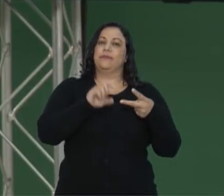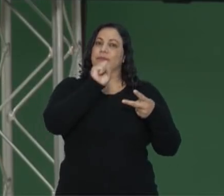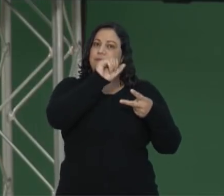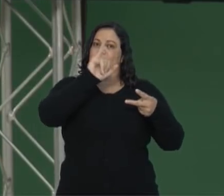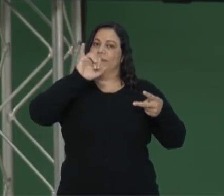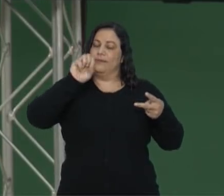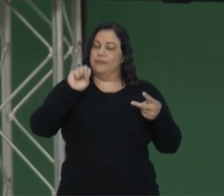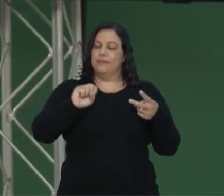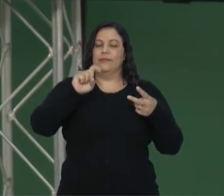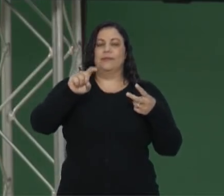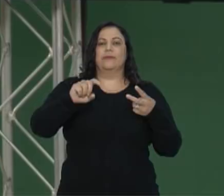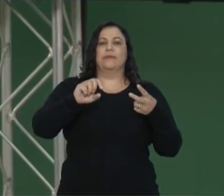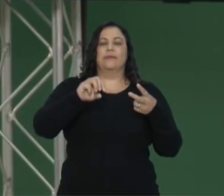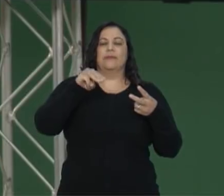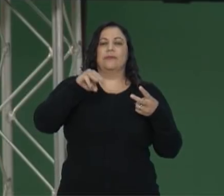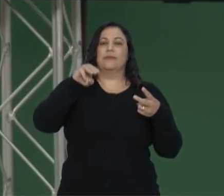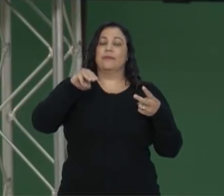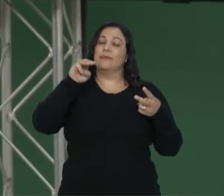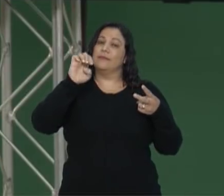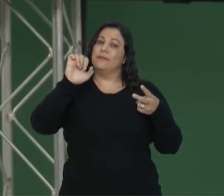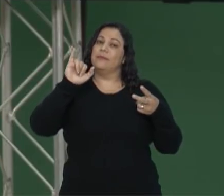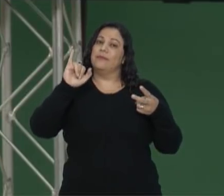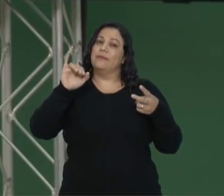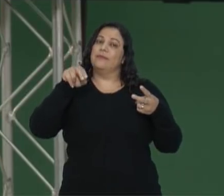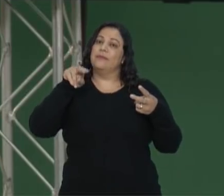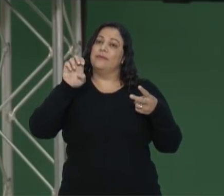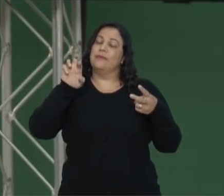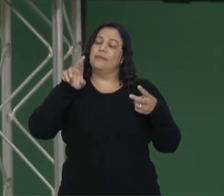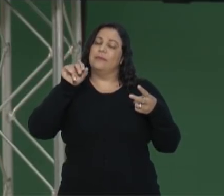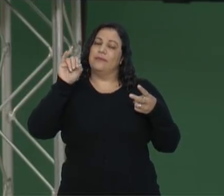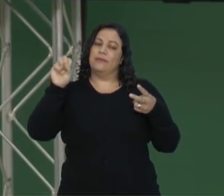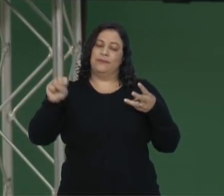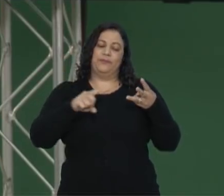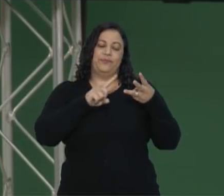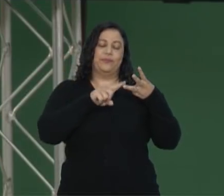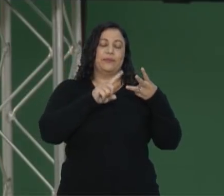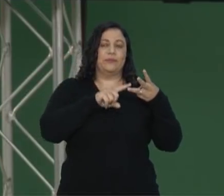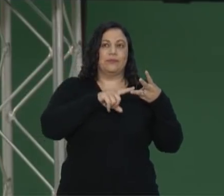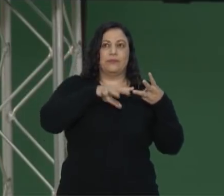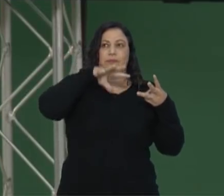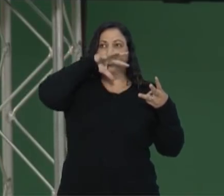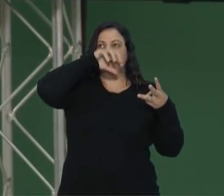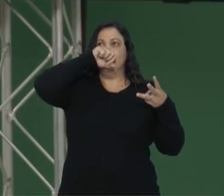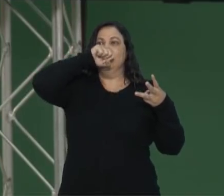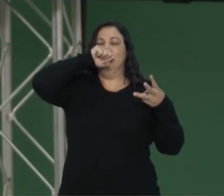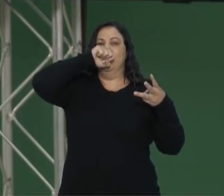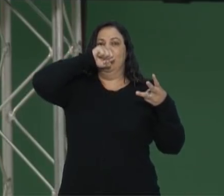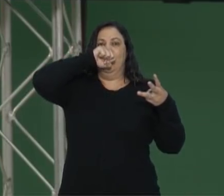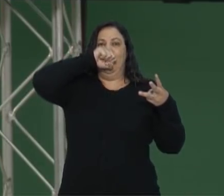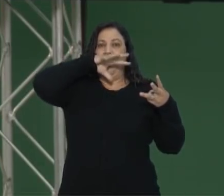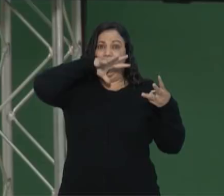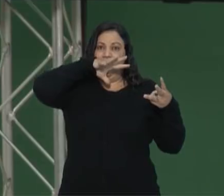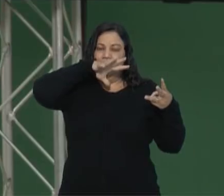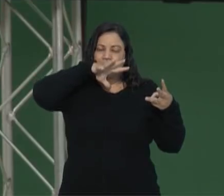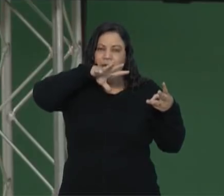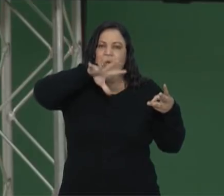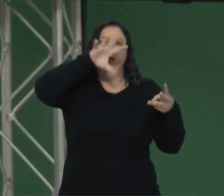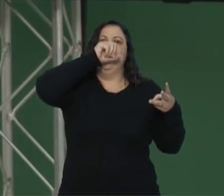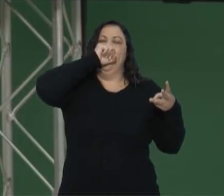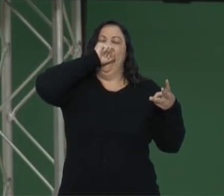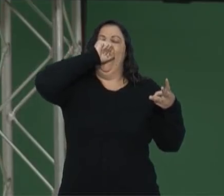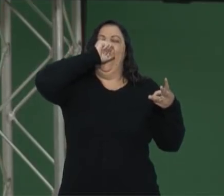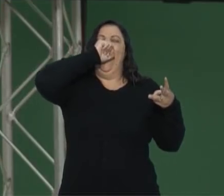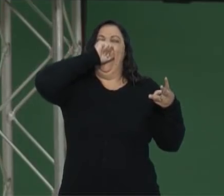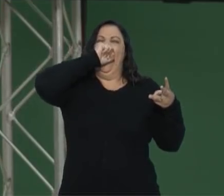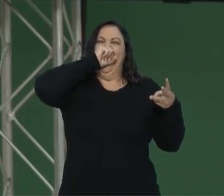carbono, CO2, que sai da minha respiração, e a luz do Sol se encontram dentro da folha,